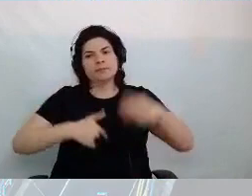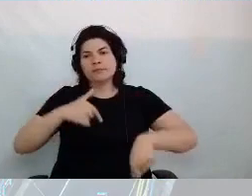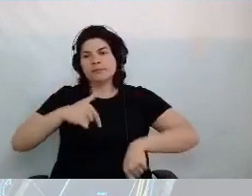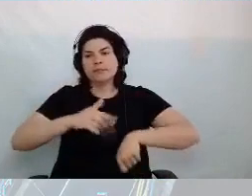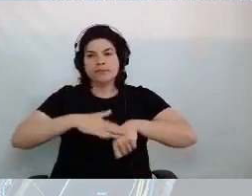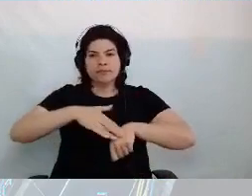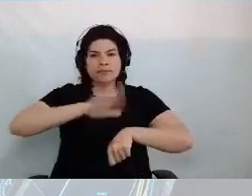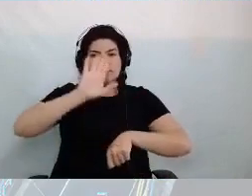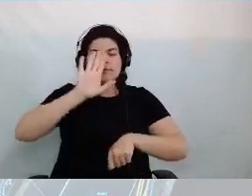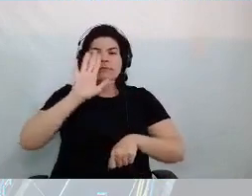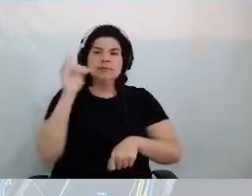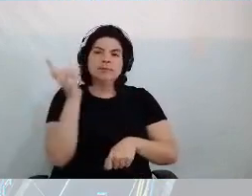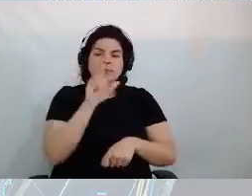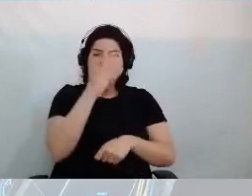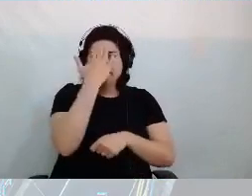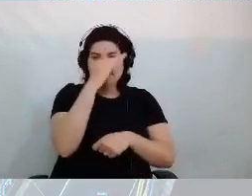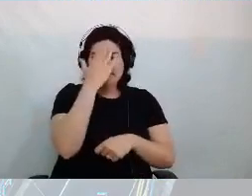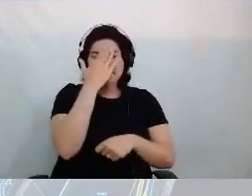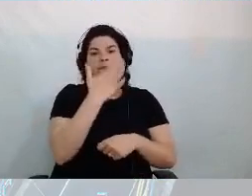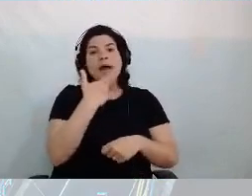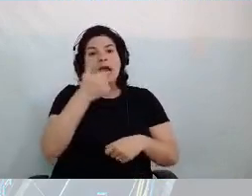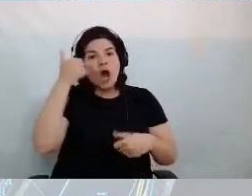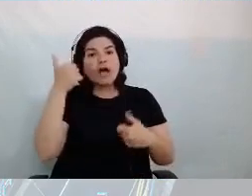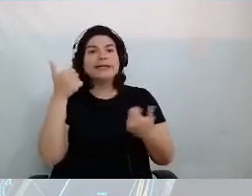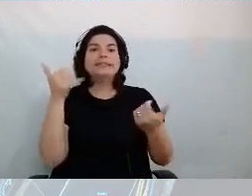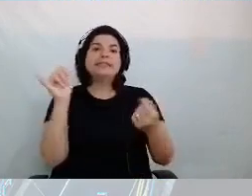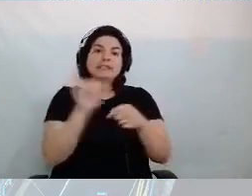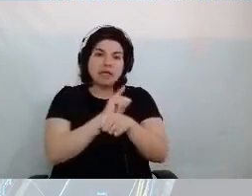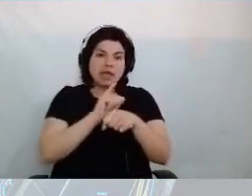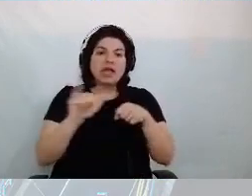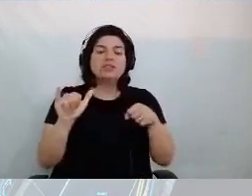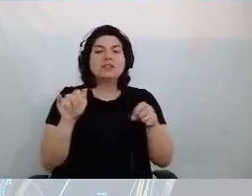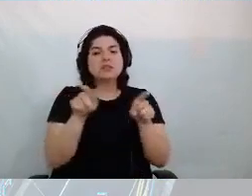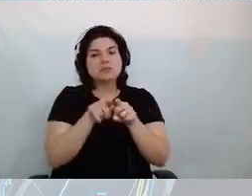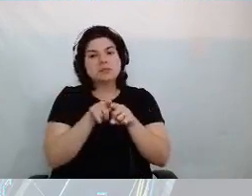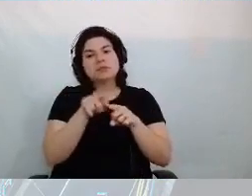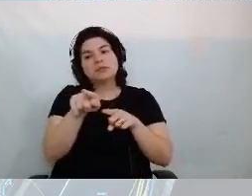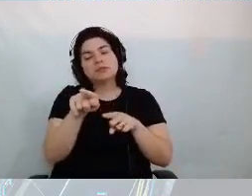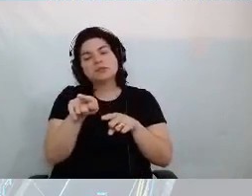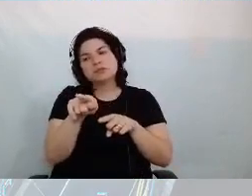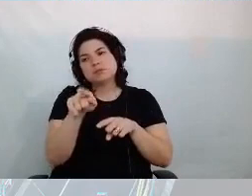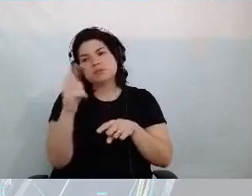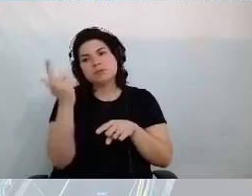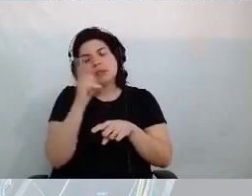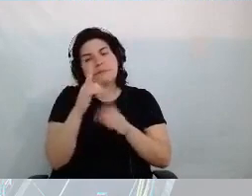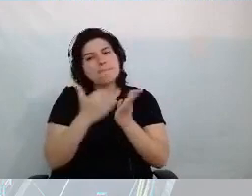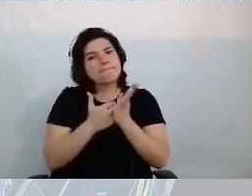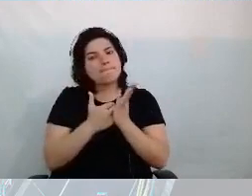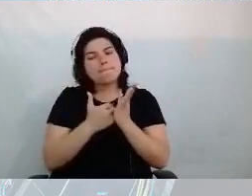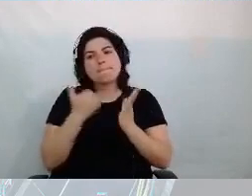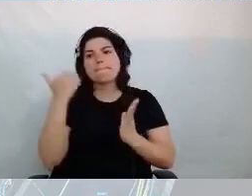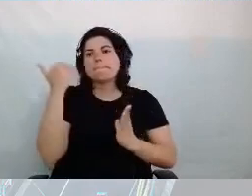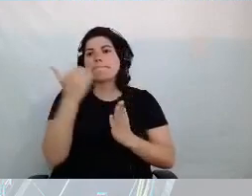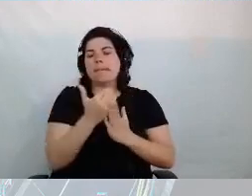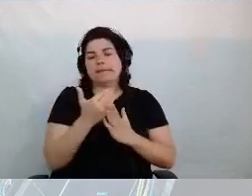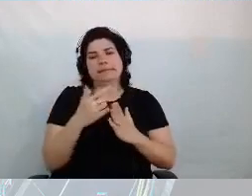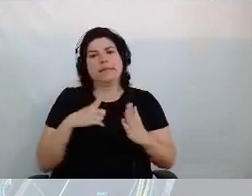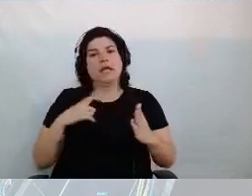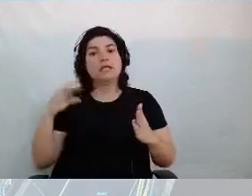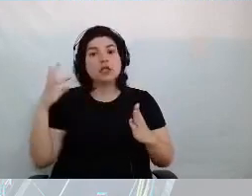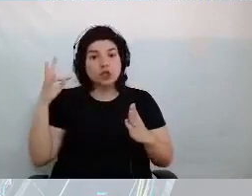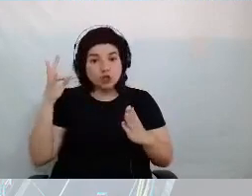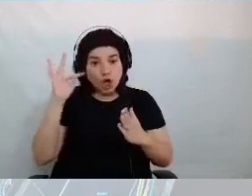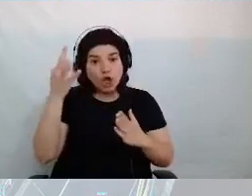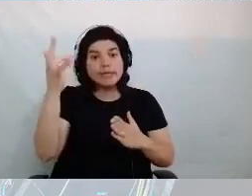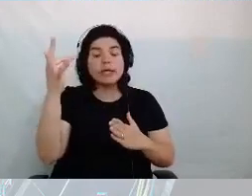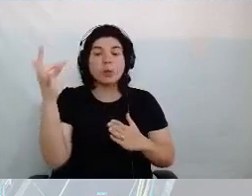para traçar as melhores estratégias. E aqui eu vou precisar um pouco mais de embasamento teórico para que eu